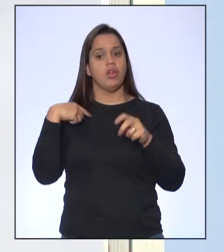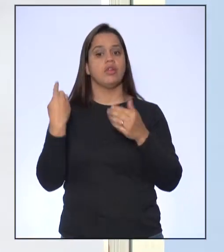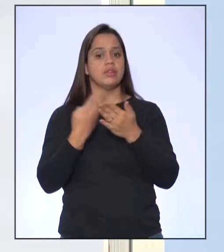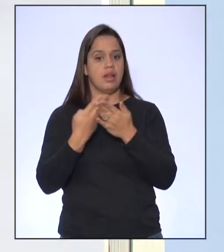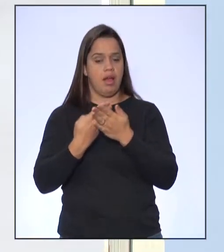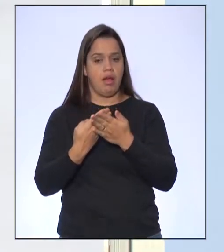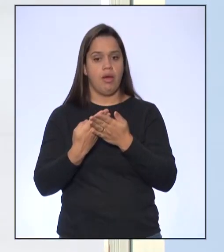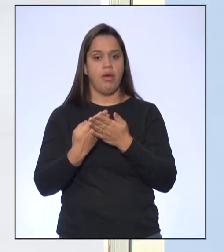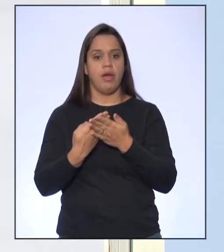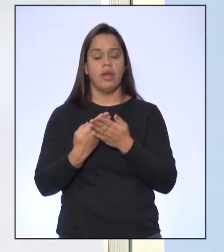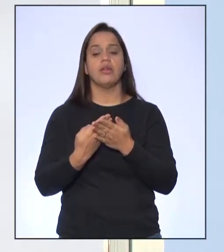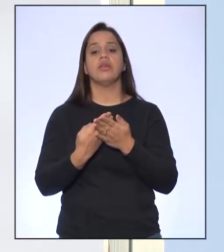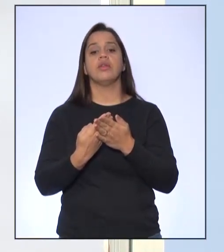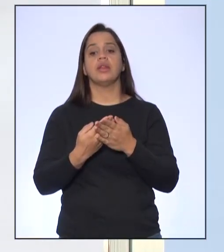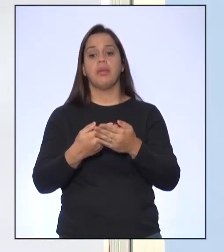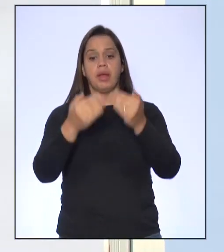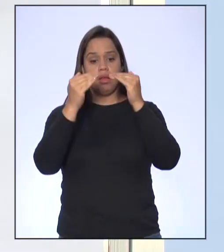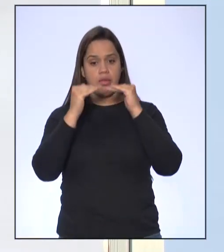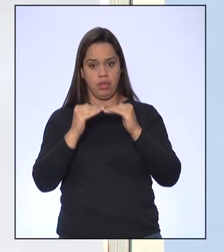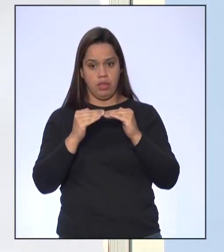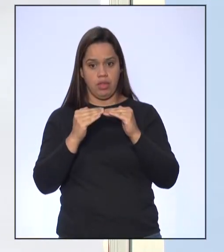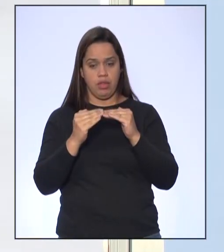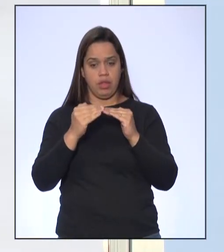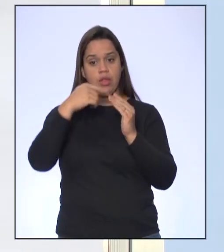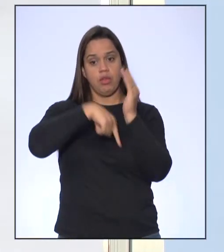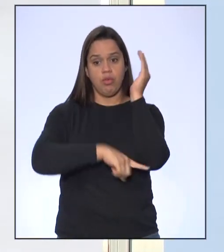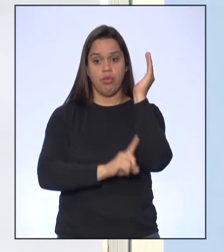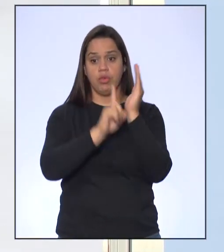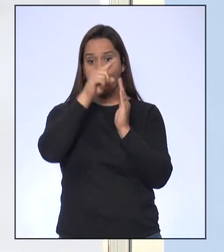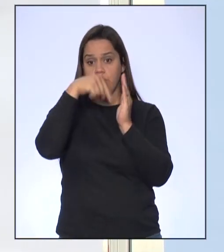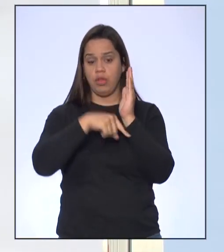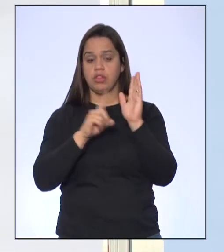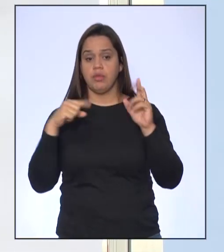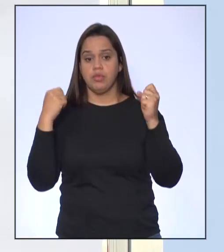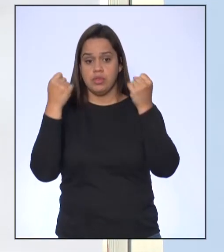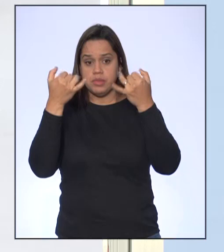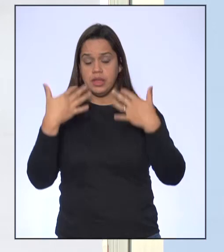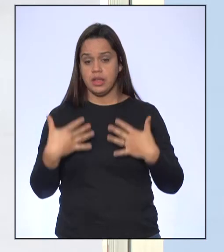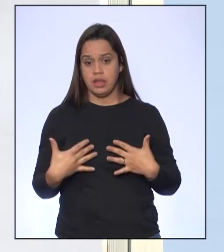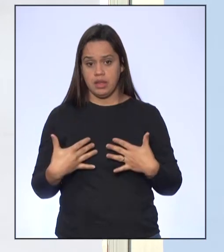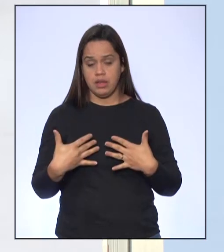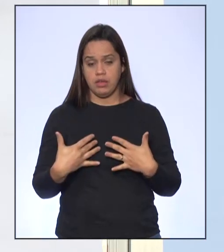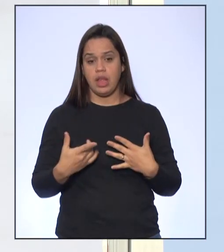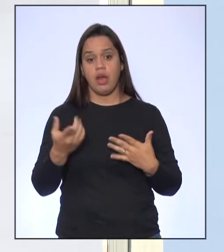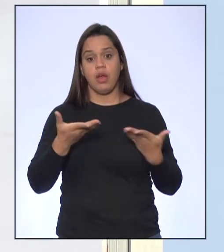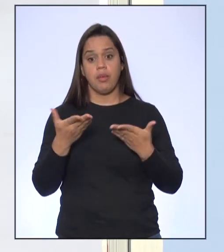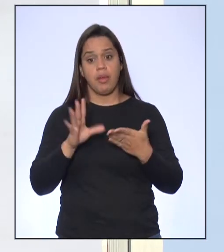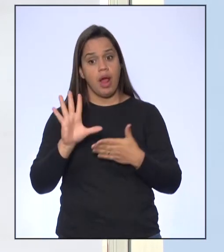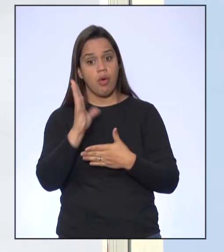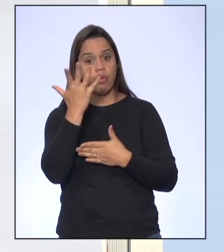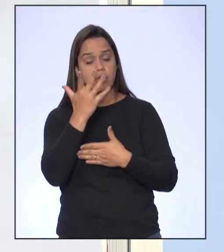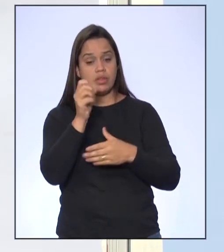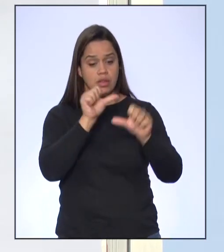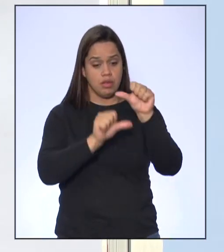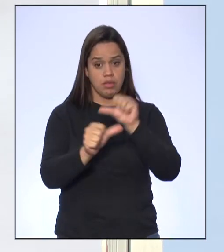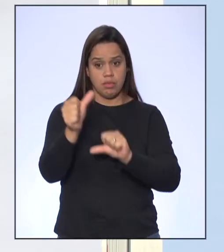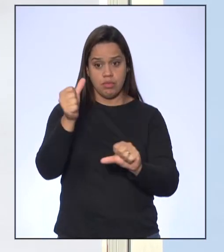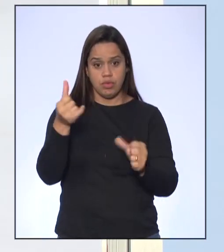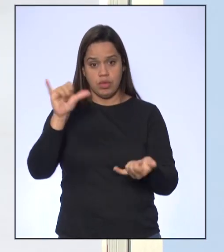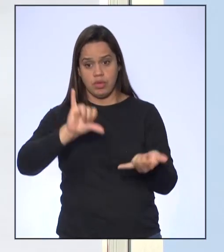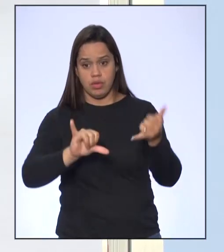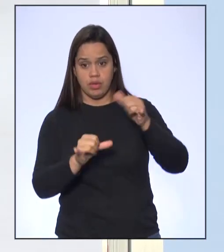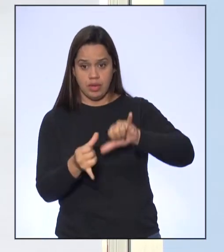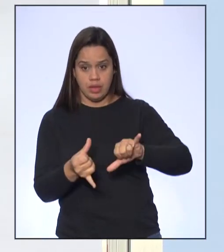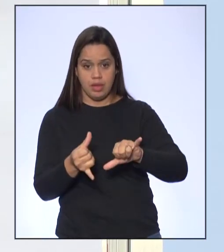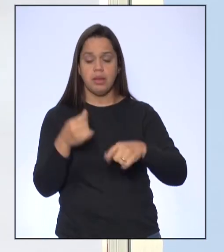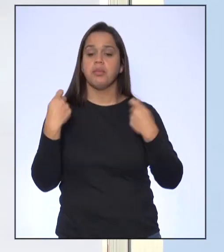Reação química, o processo que nós estamos explicando. E aí, para que ocorra uma reação química, nós